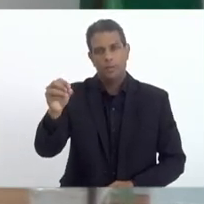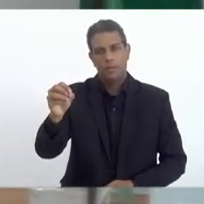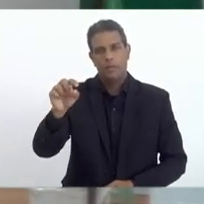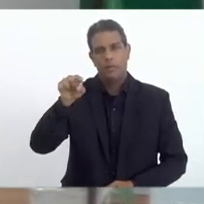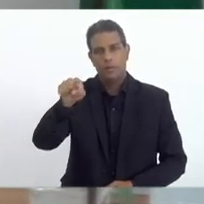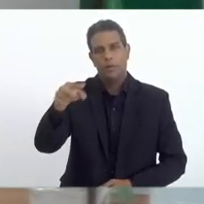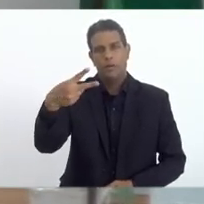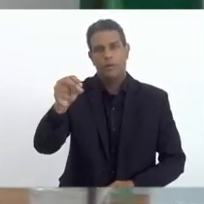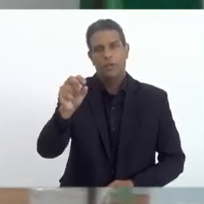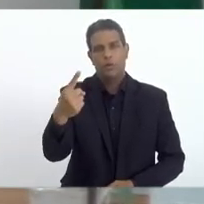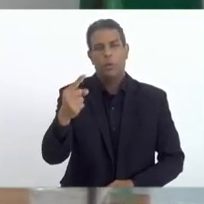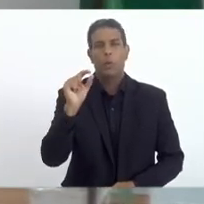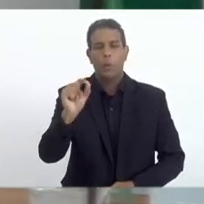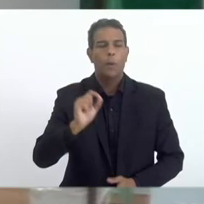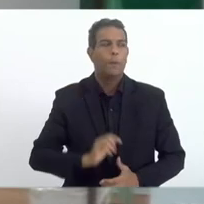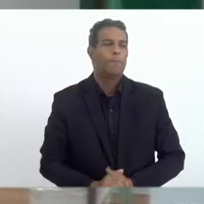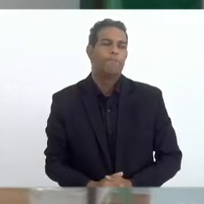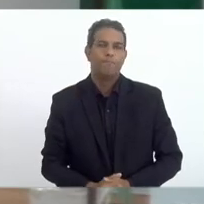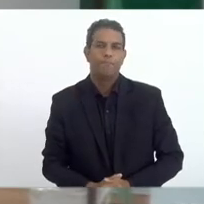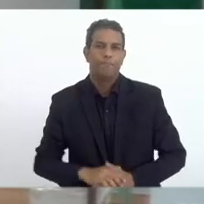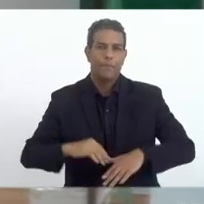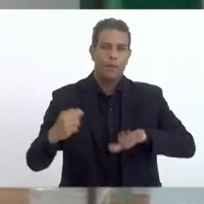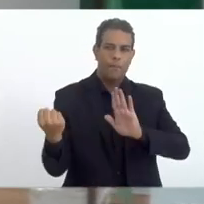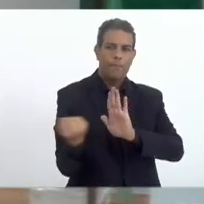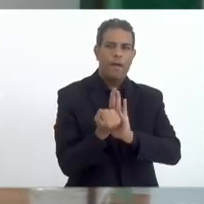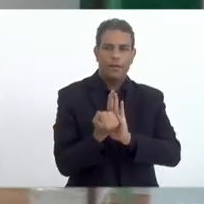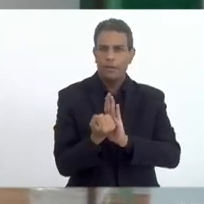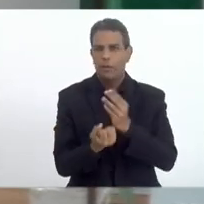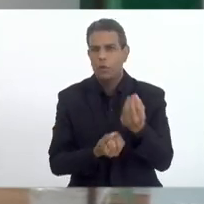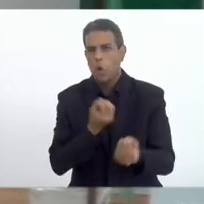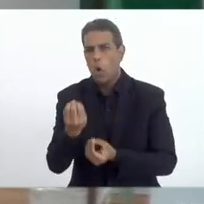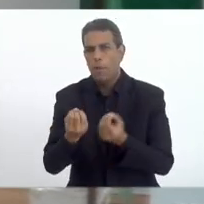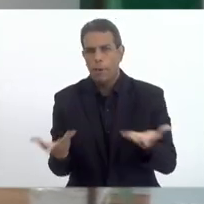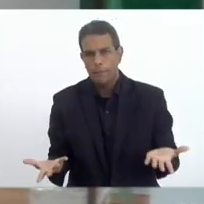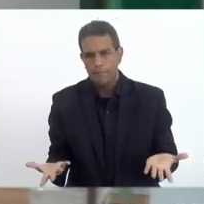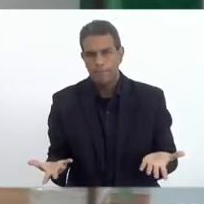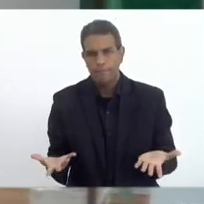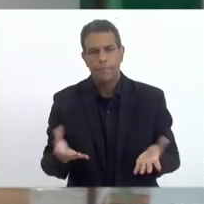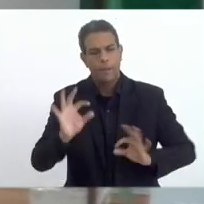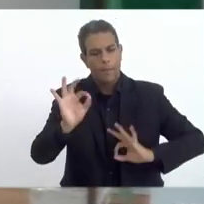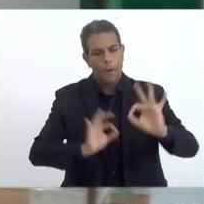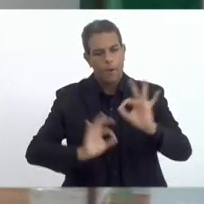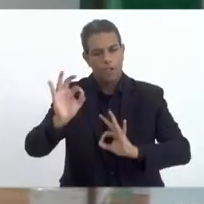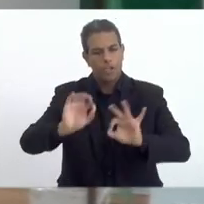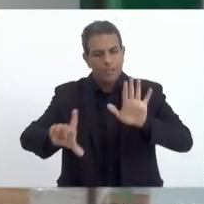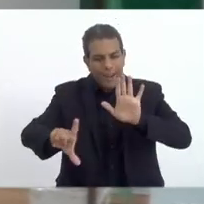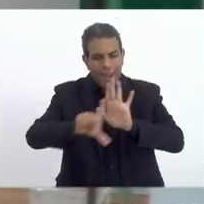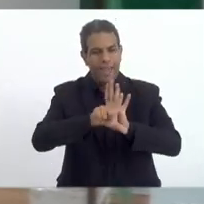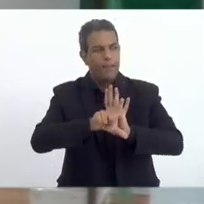15.0001-012-270/21, ele tem um impacto do projeto de lei.